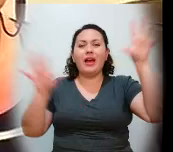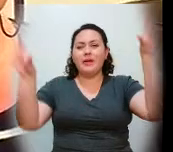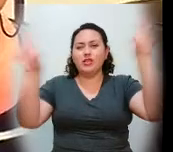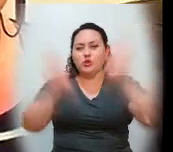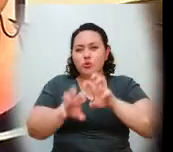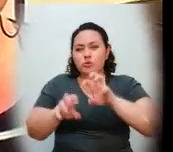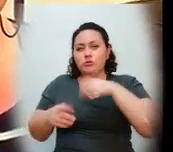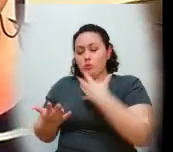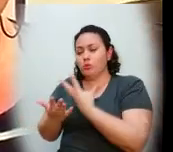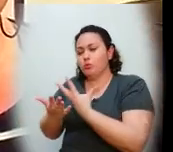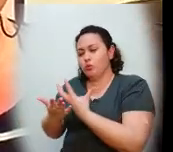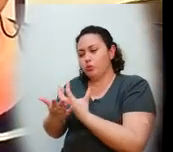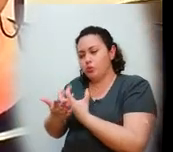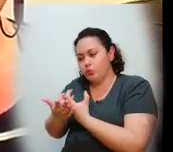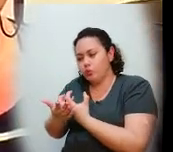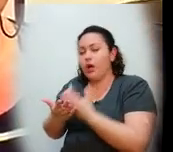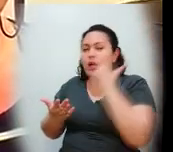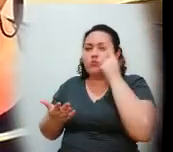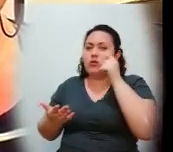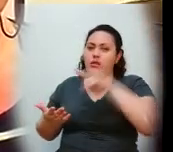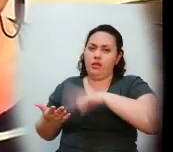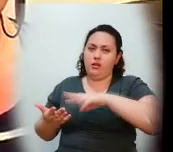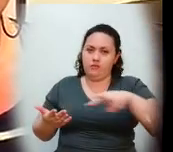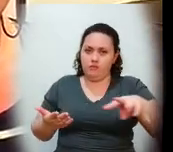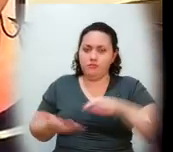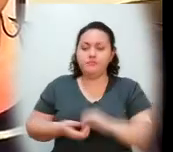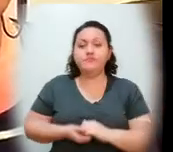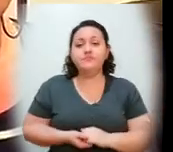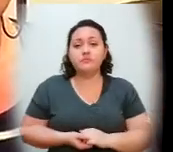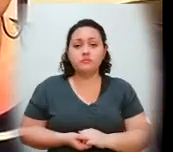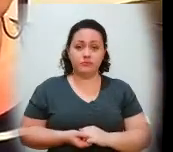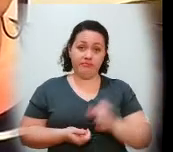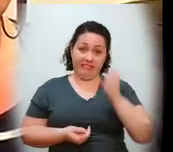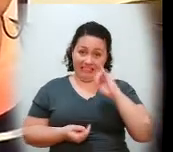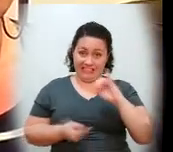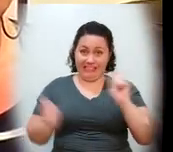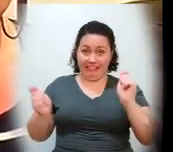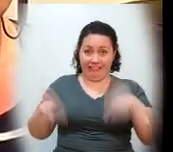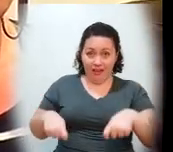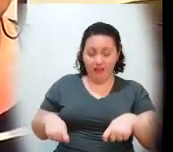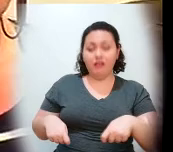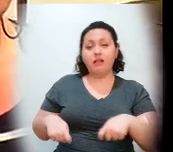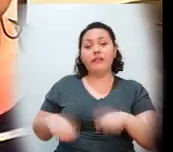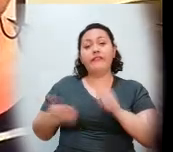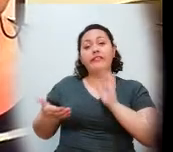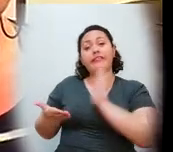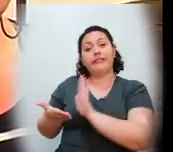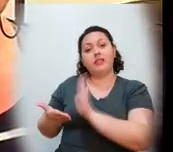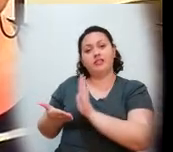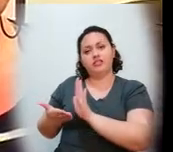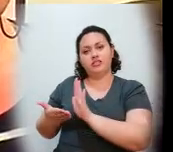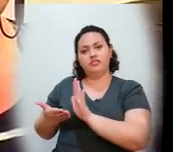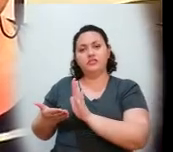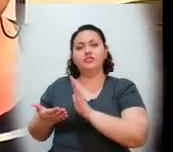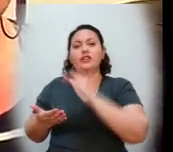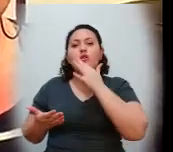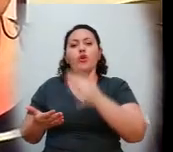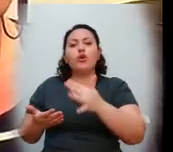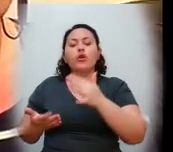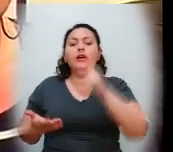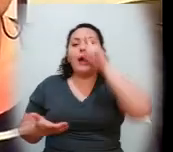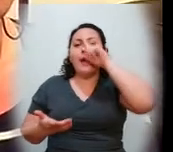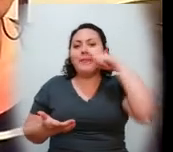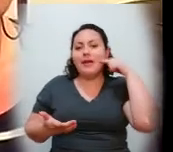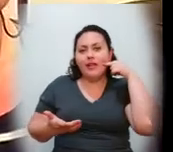está com pouca luminosidade. E, se for possível, deixar na página que é página de cor amarela